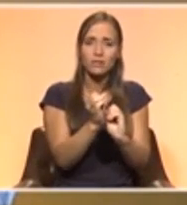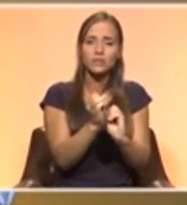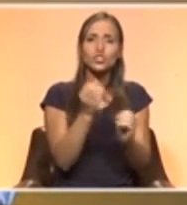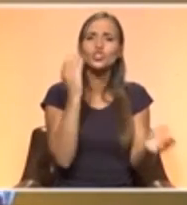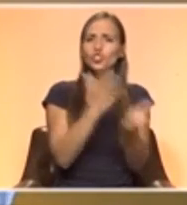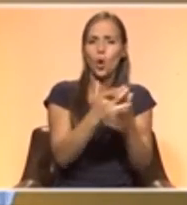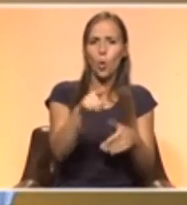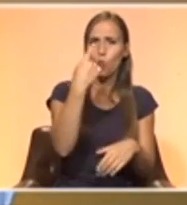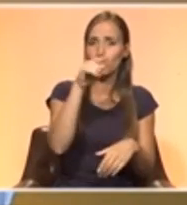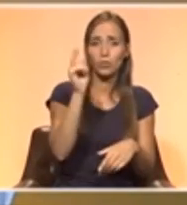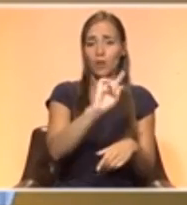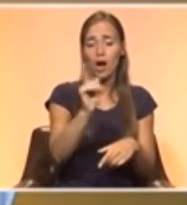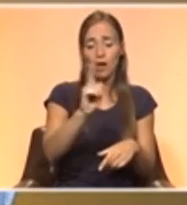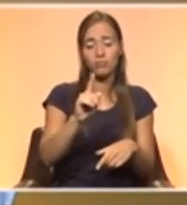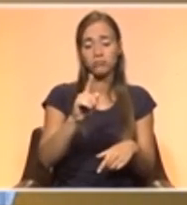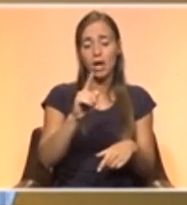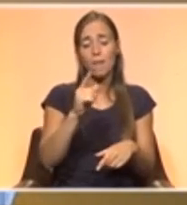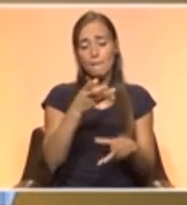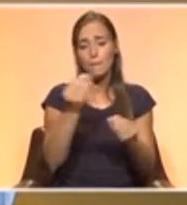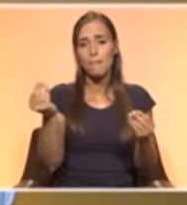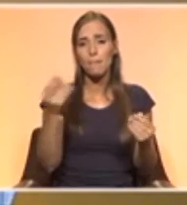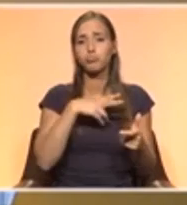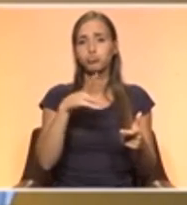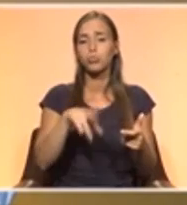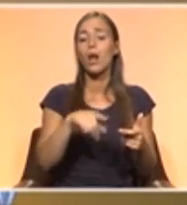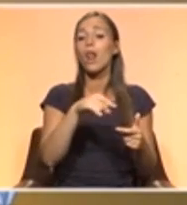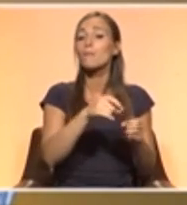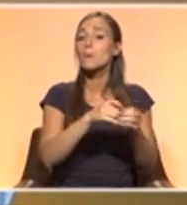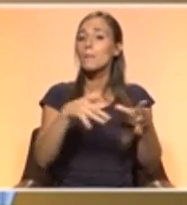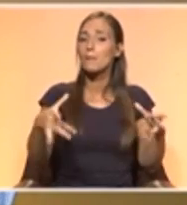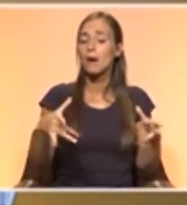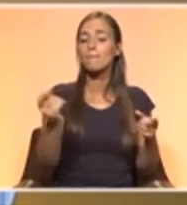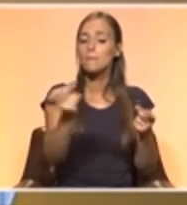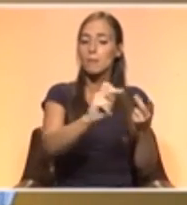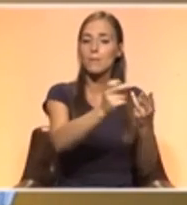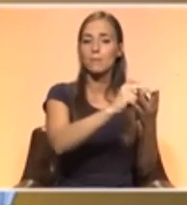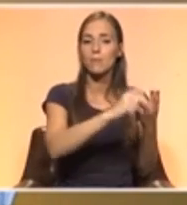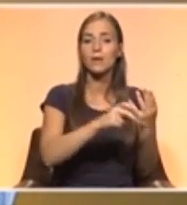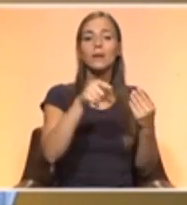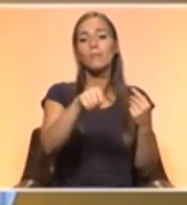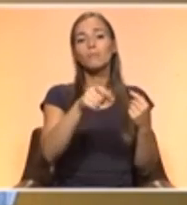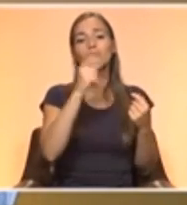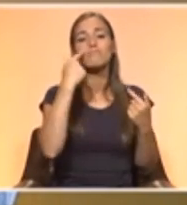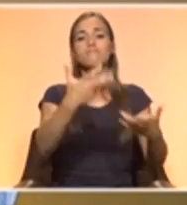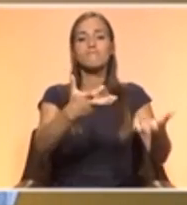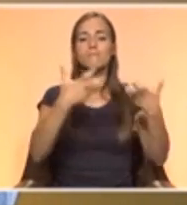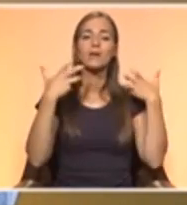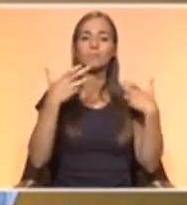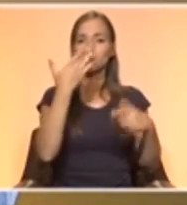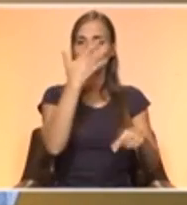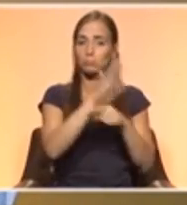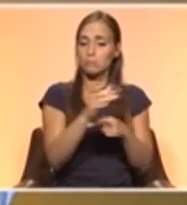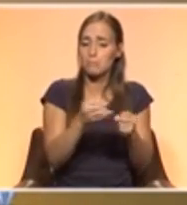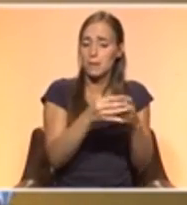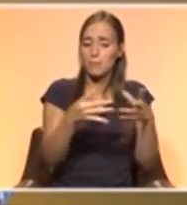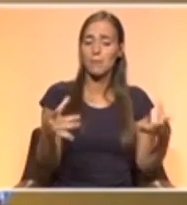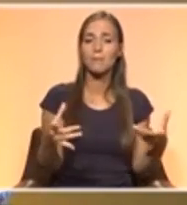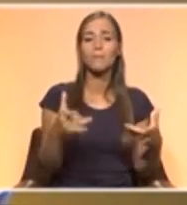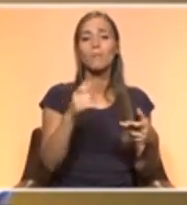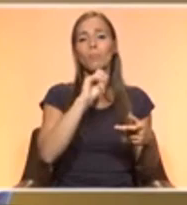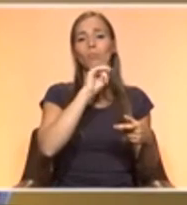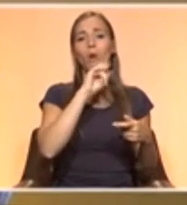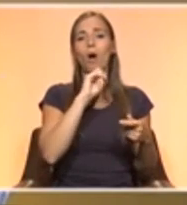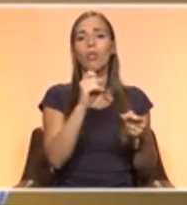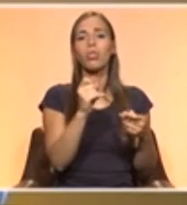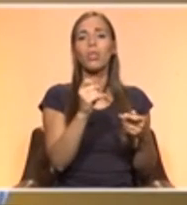outros Sim há outros Mas neste caso em Portugal é o que tem mais existe em Portugal existem mais mas é o que tem mais mais relevância existem cada vez mais tudo o que possa ser